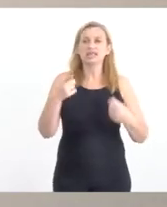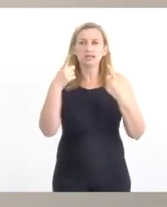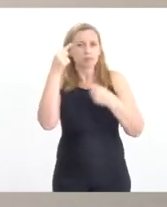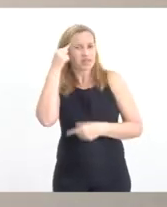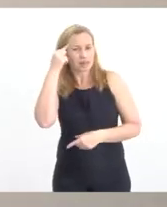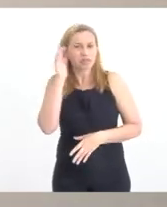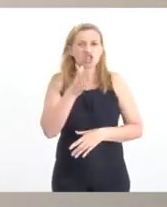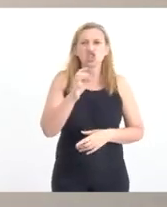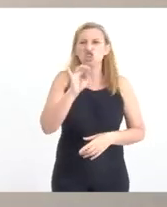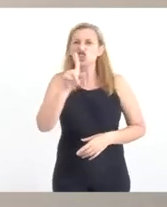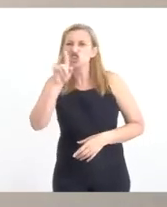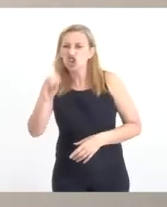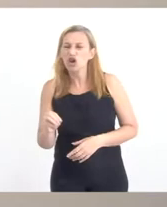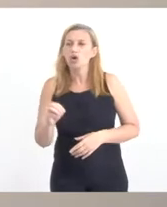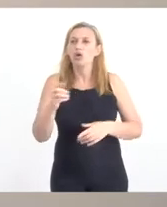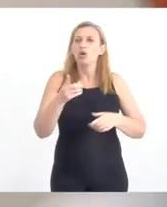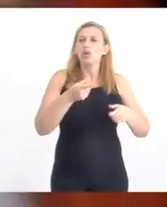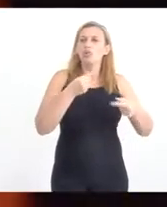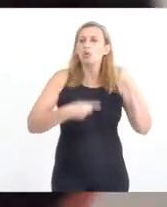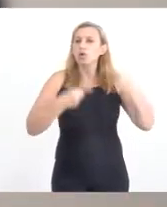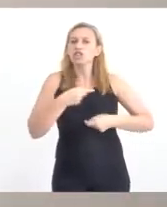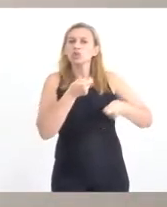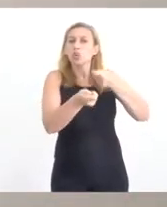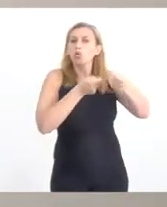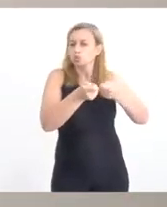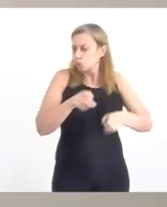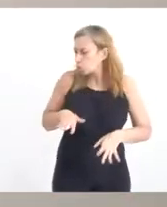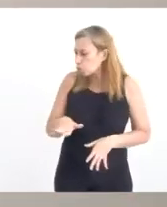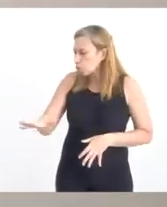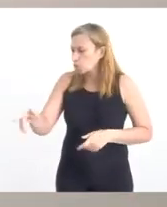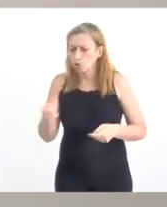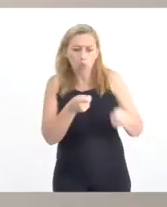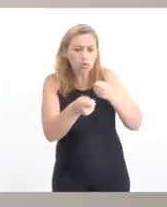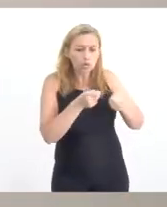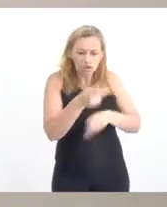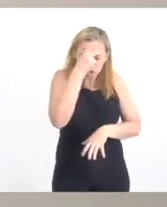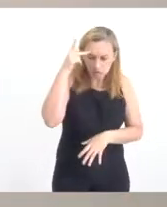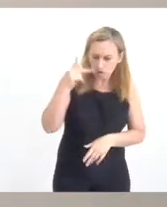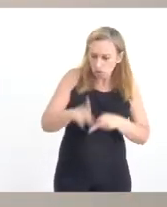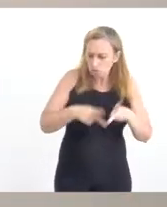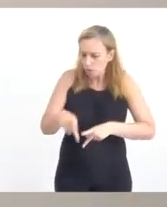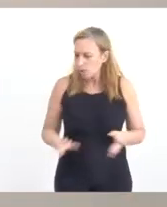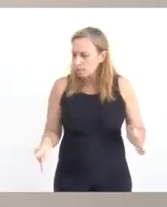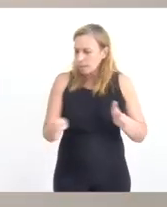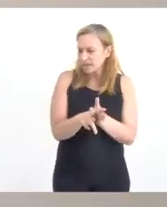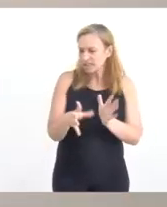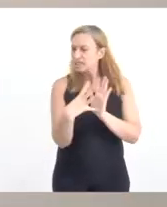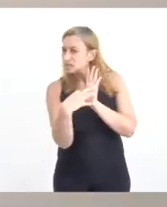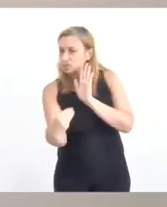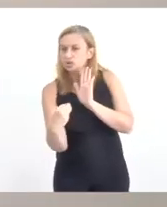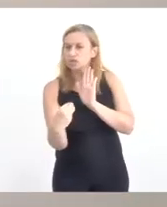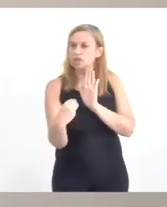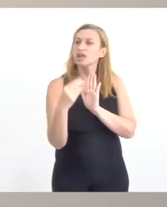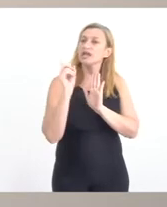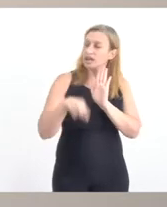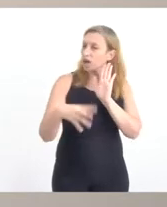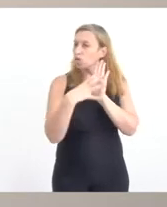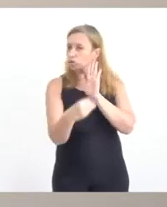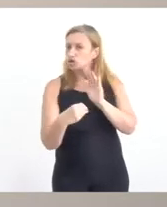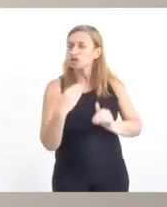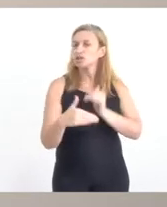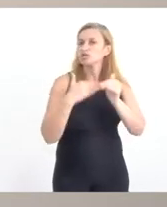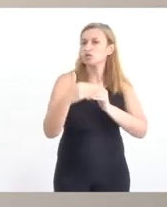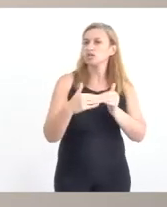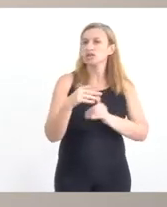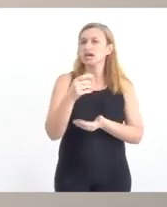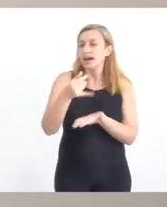lógica geopolítica de controle das periferias de controle das pessoas empobrecidas faz parte desse modelo que é o modelo de